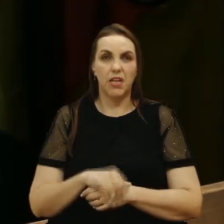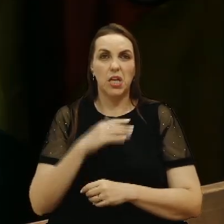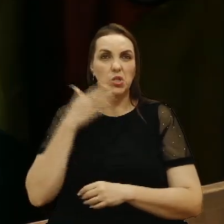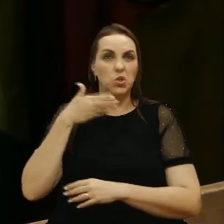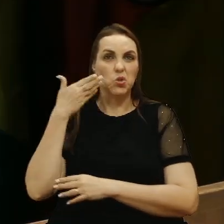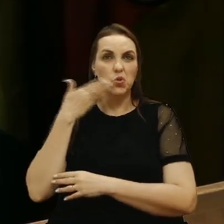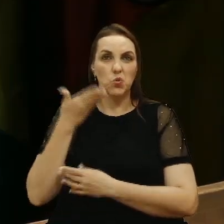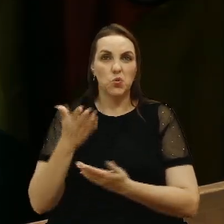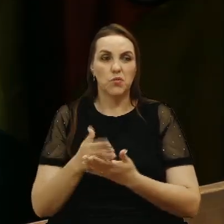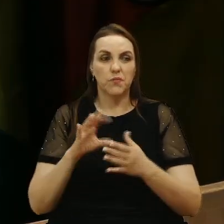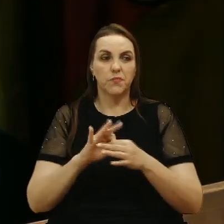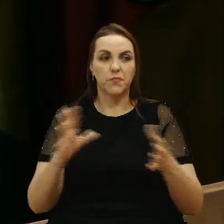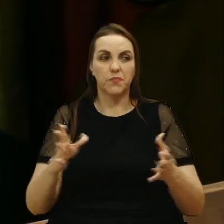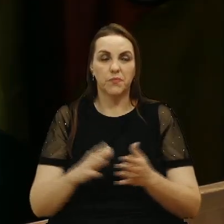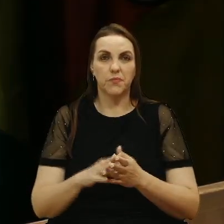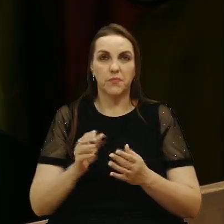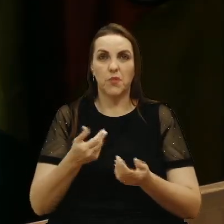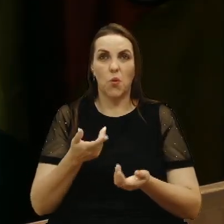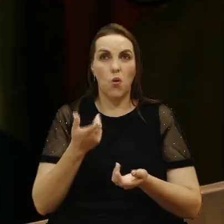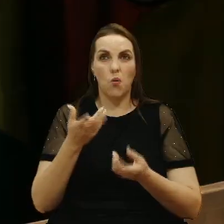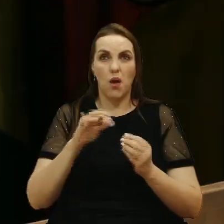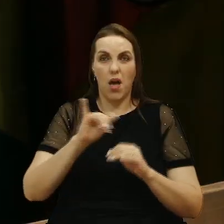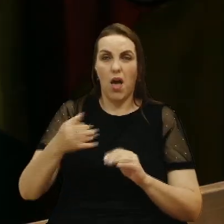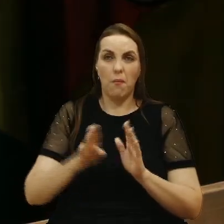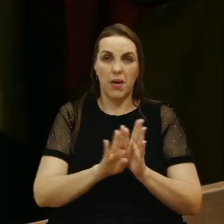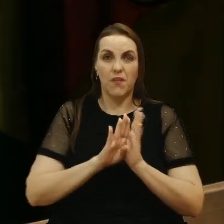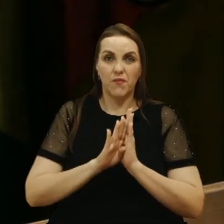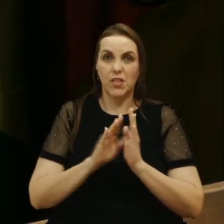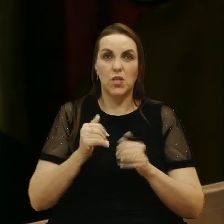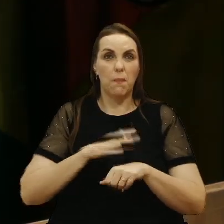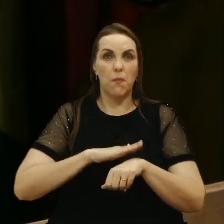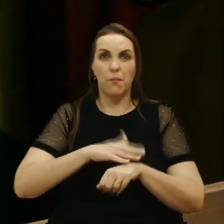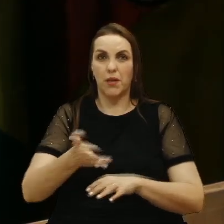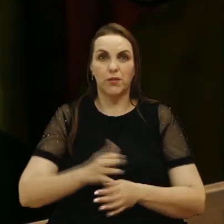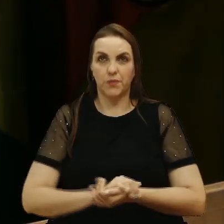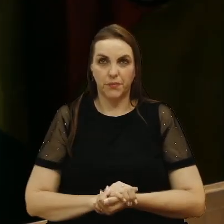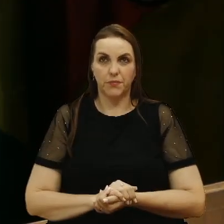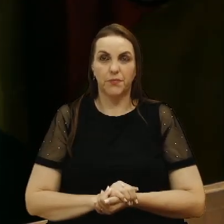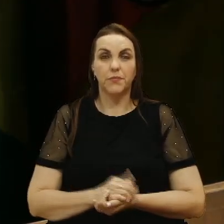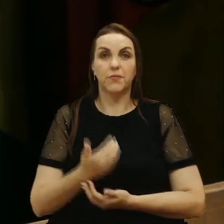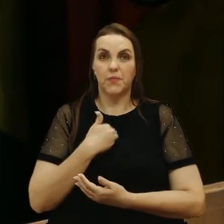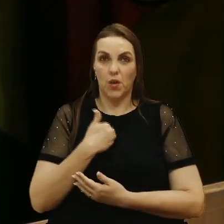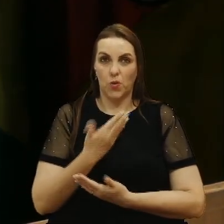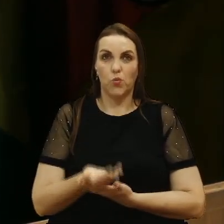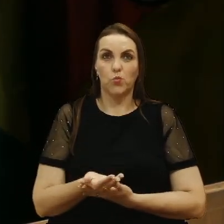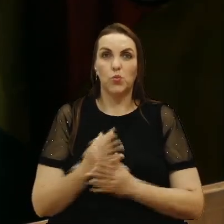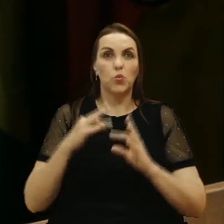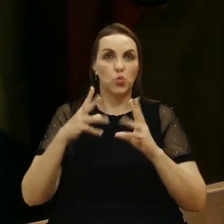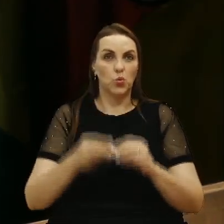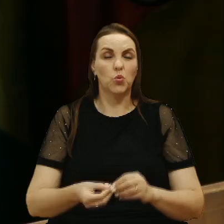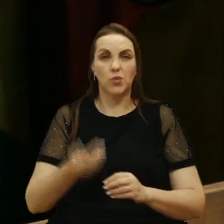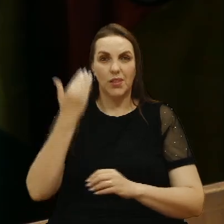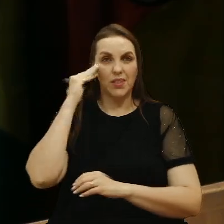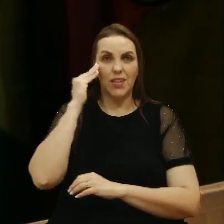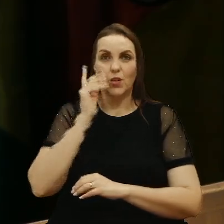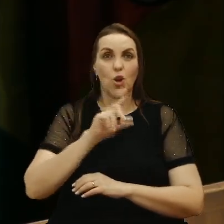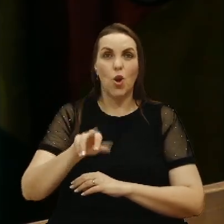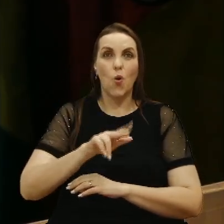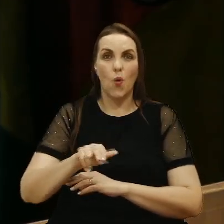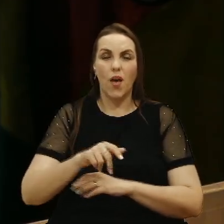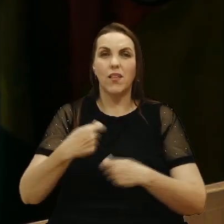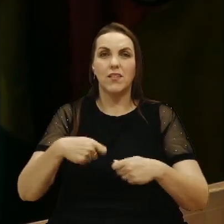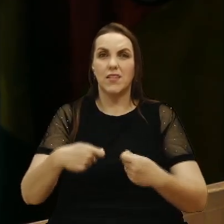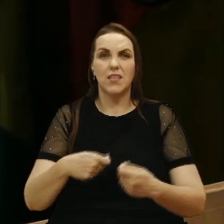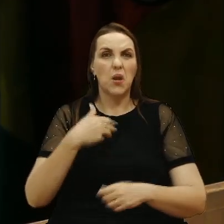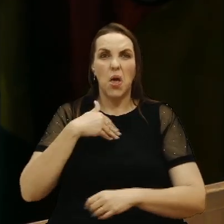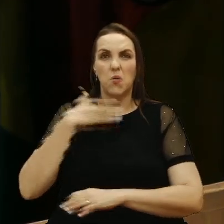não abrir mão de uma regalia em nenhum momento. Tudo que entendo que não é necessário, eu abro mão e não faço